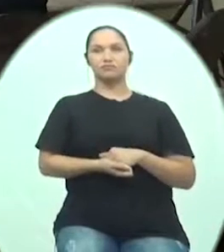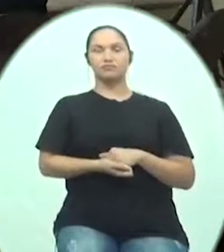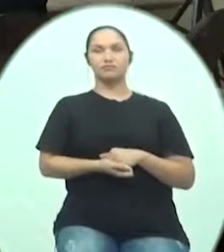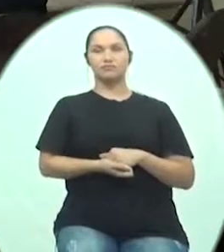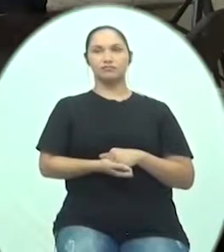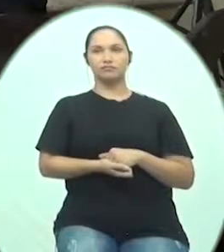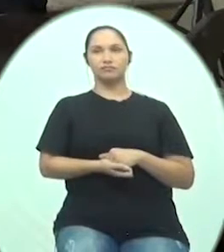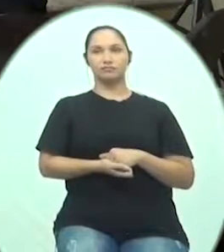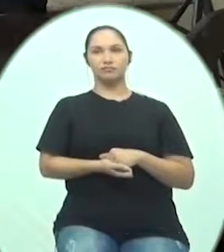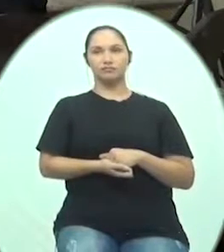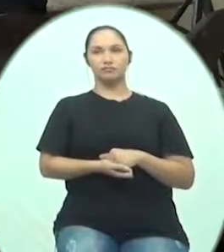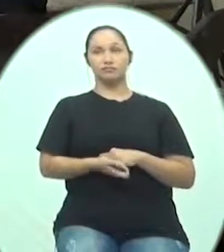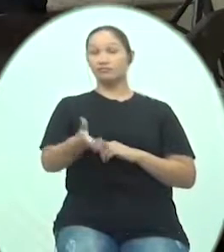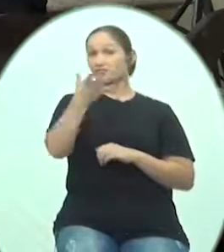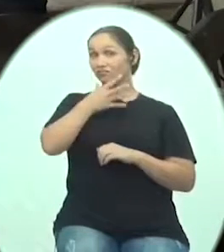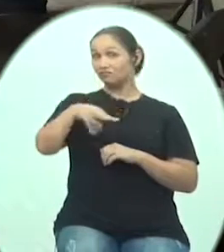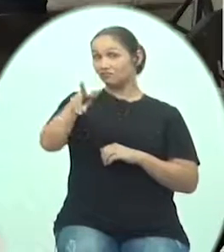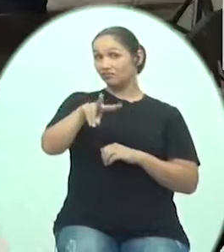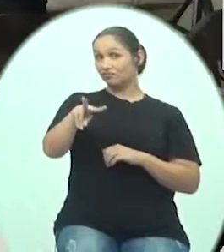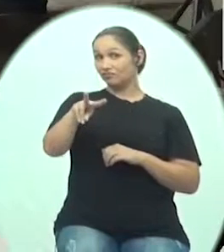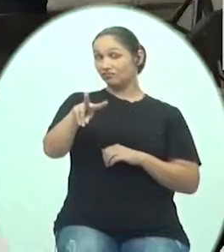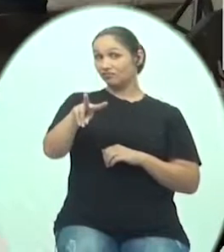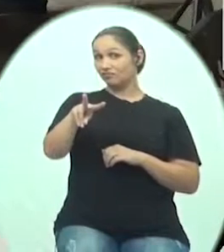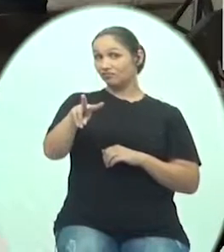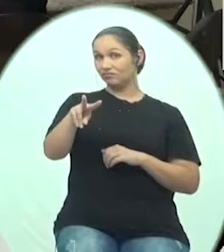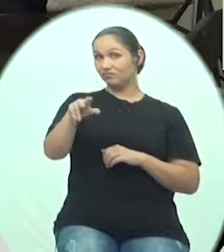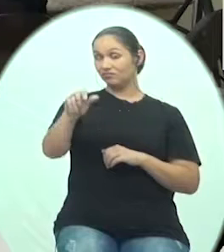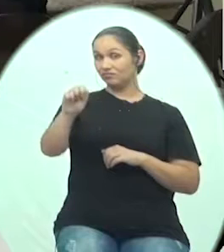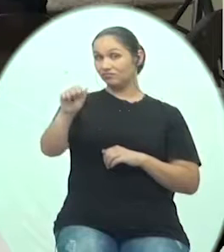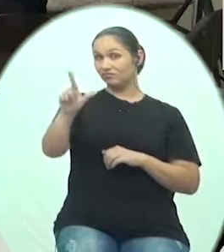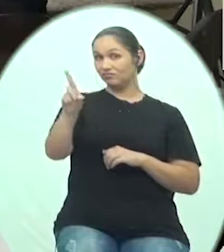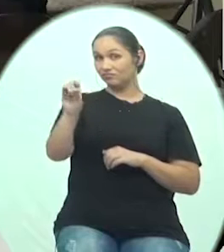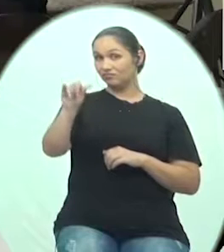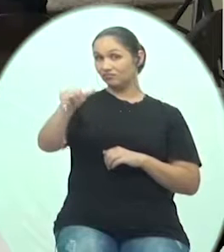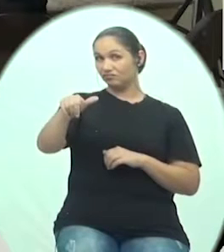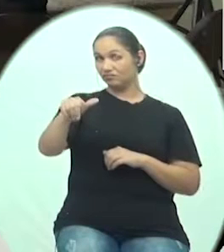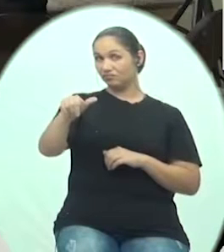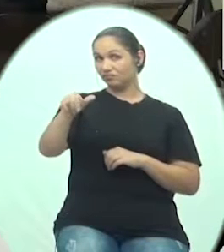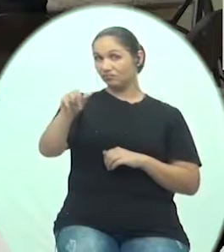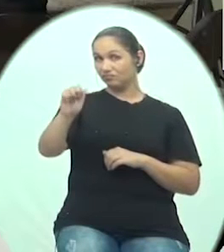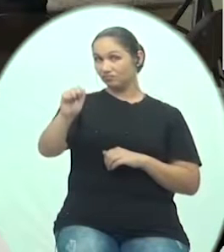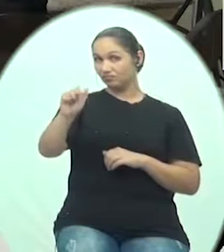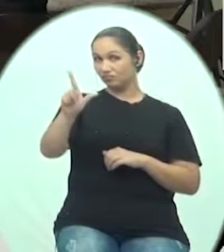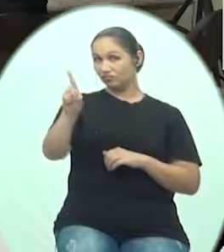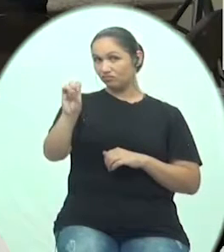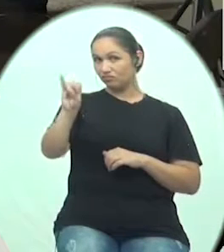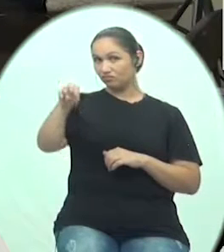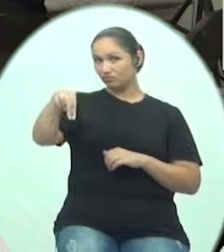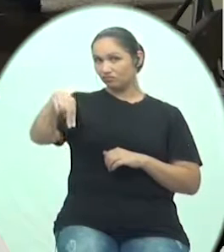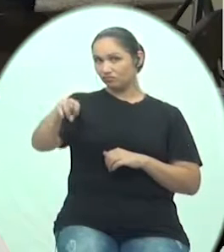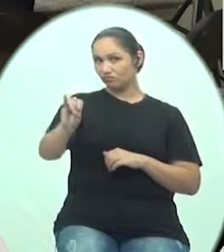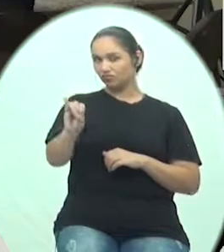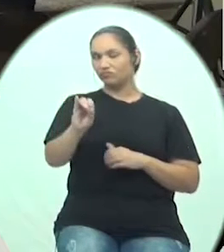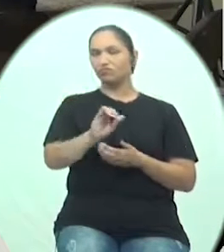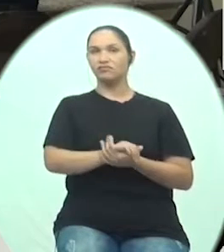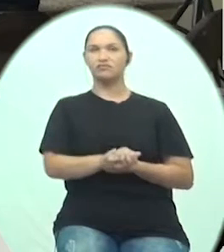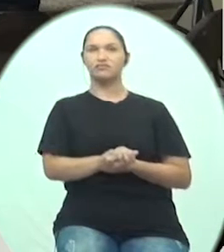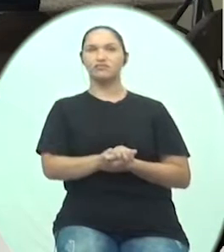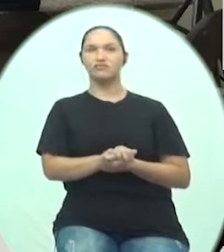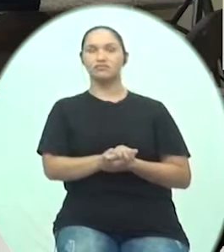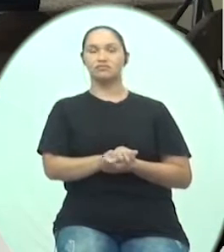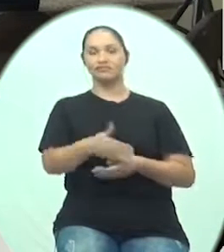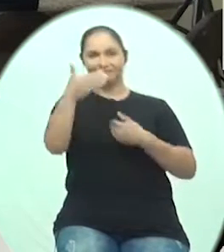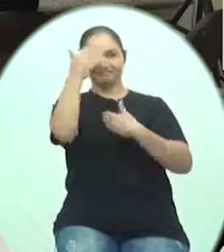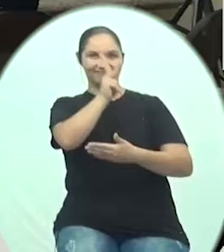isso Vereador adnei o nosso Vereador adjunto aí não tô vendo